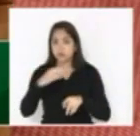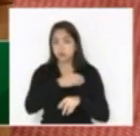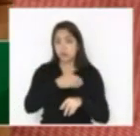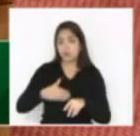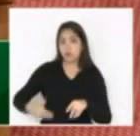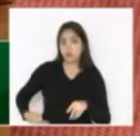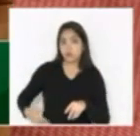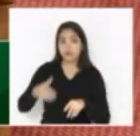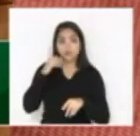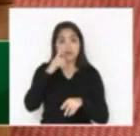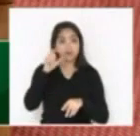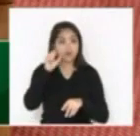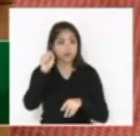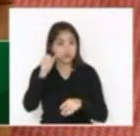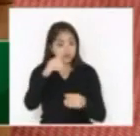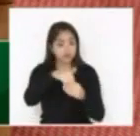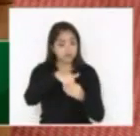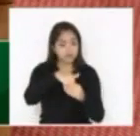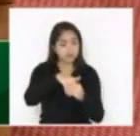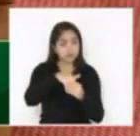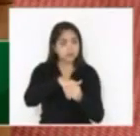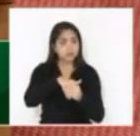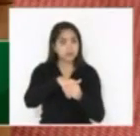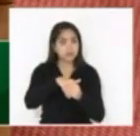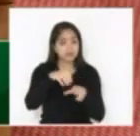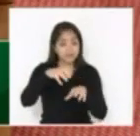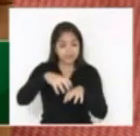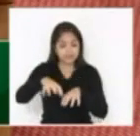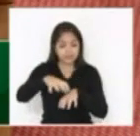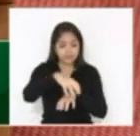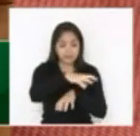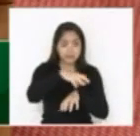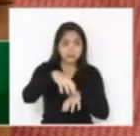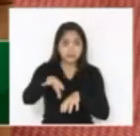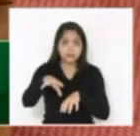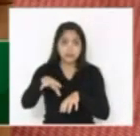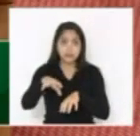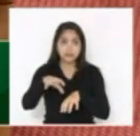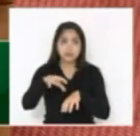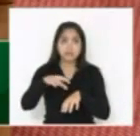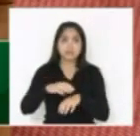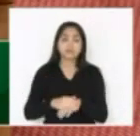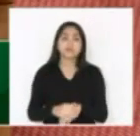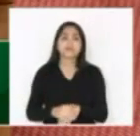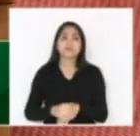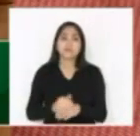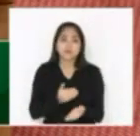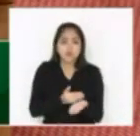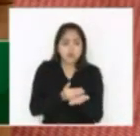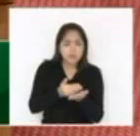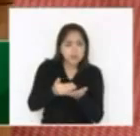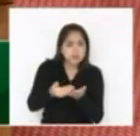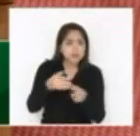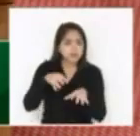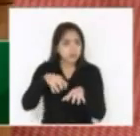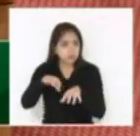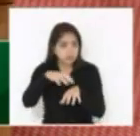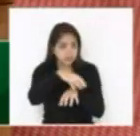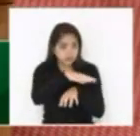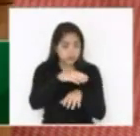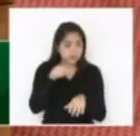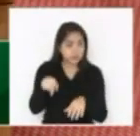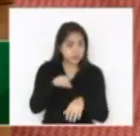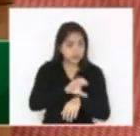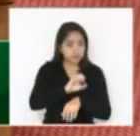as eleições em cima da descentralização e implantou a descentralização em Santa Catarina.